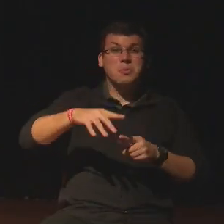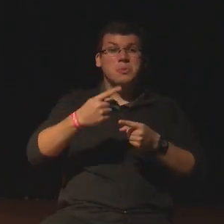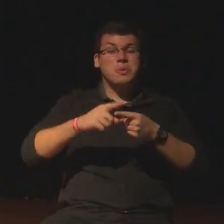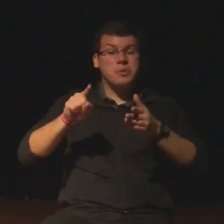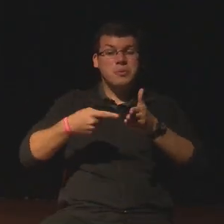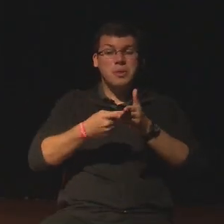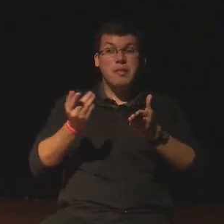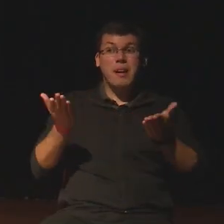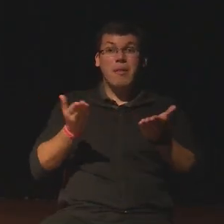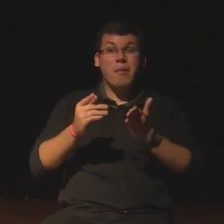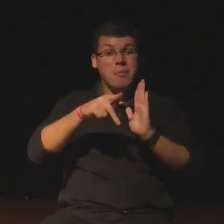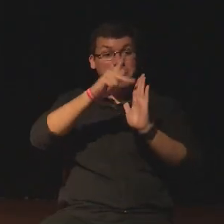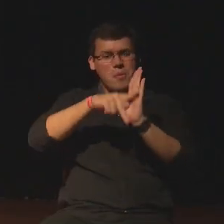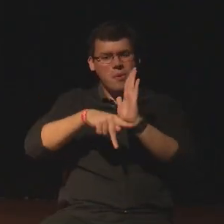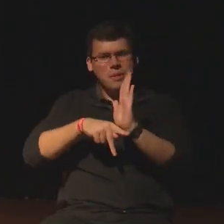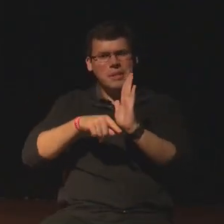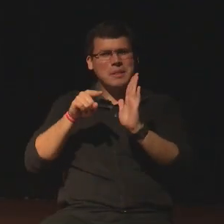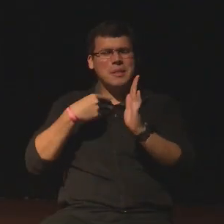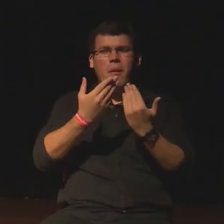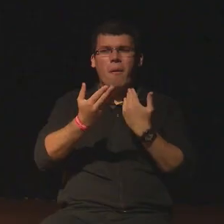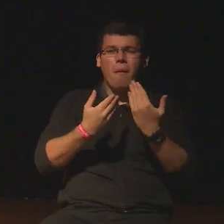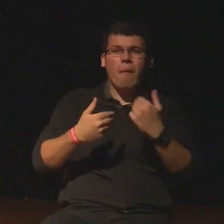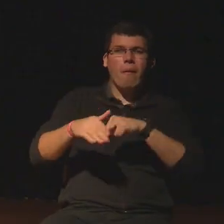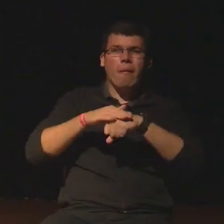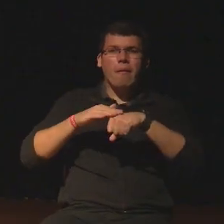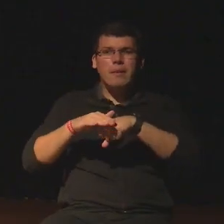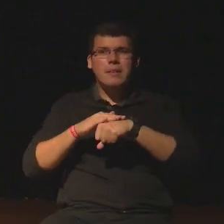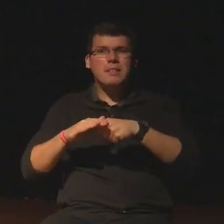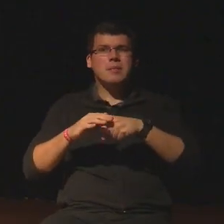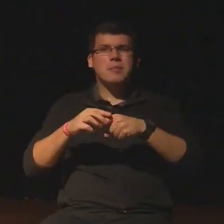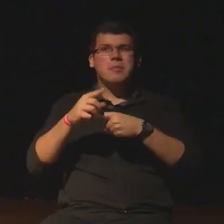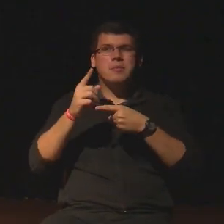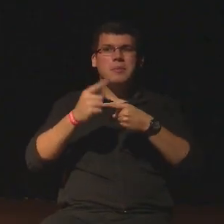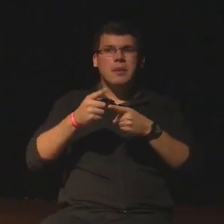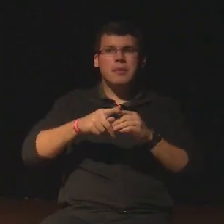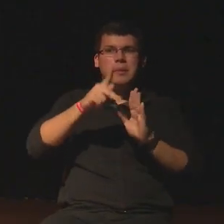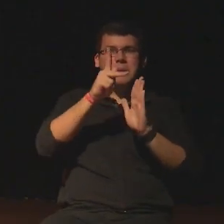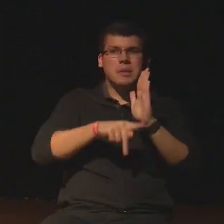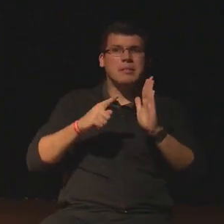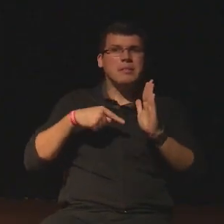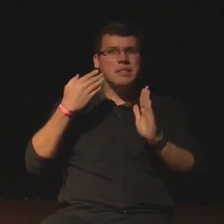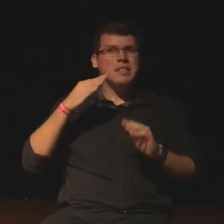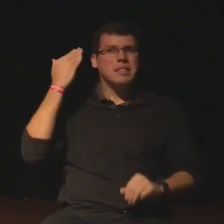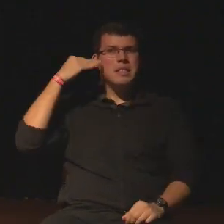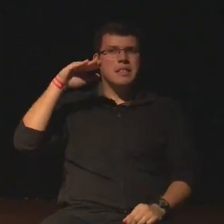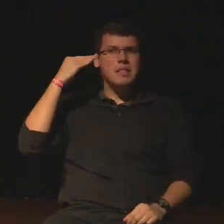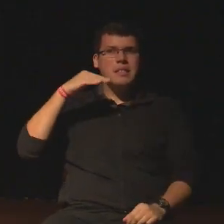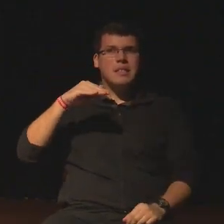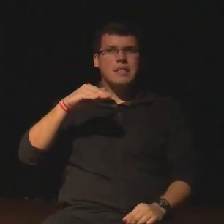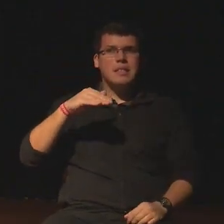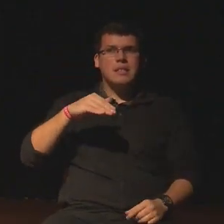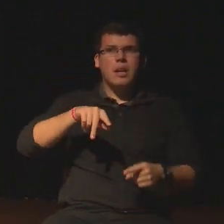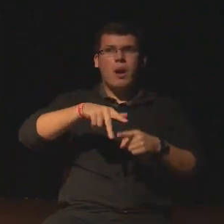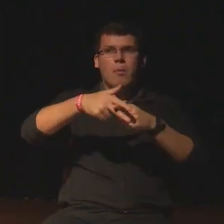muito animado aqui no MASP. A gente entende que é um projeto de requalificação de uma área super importante,